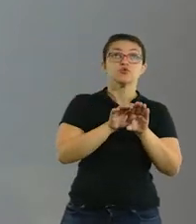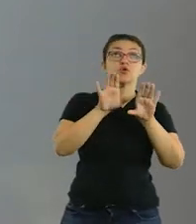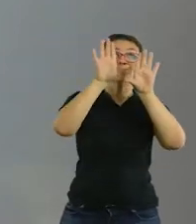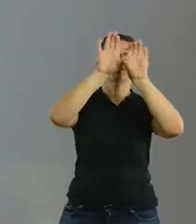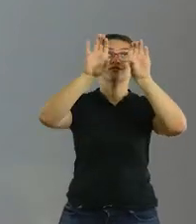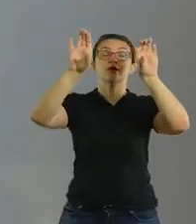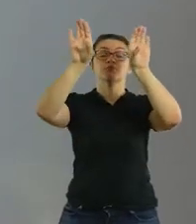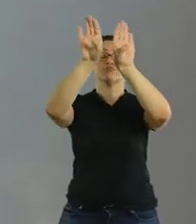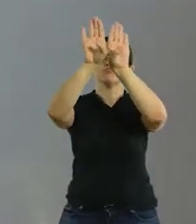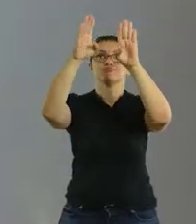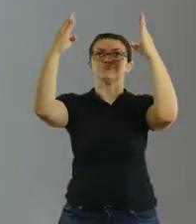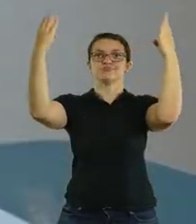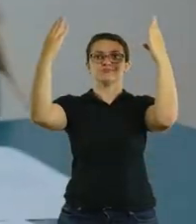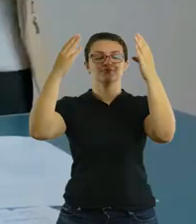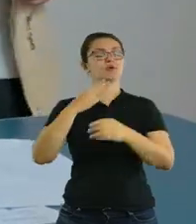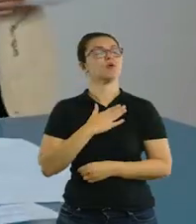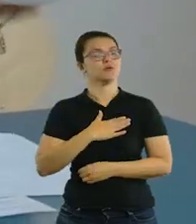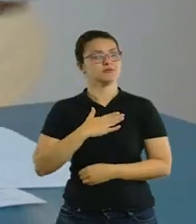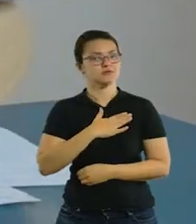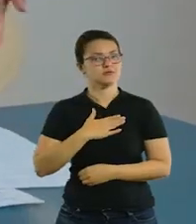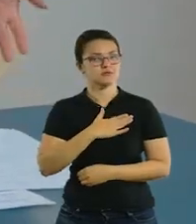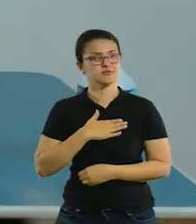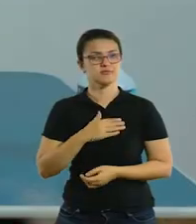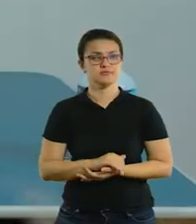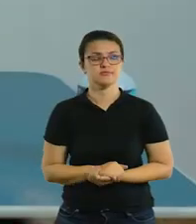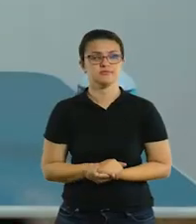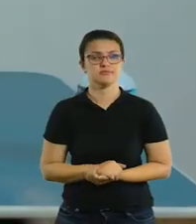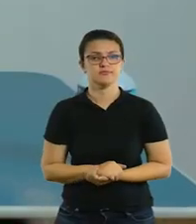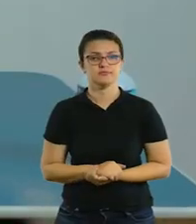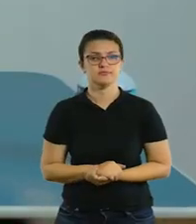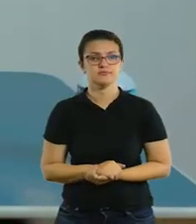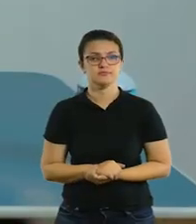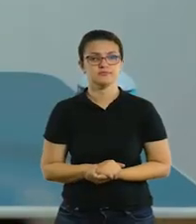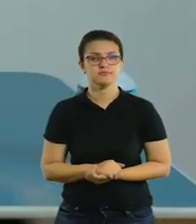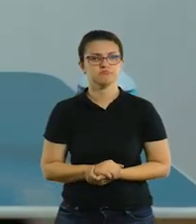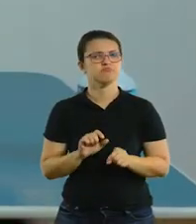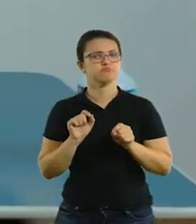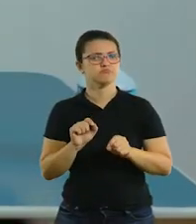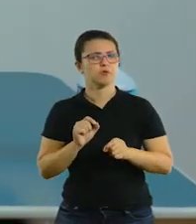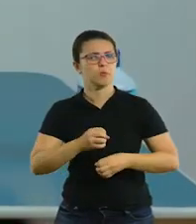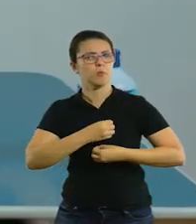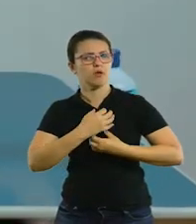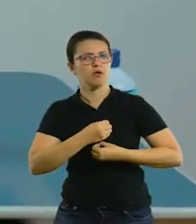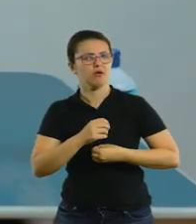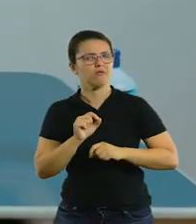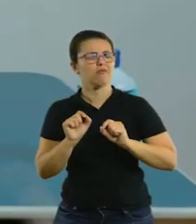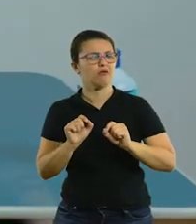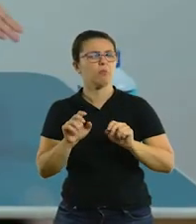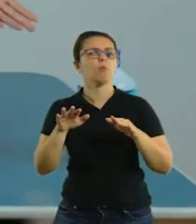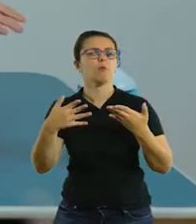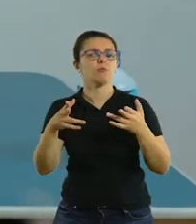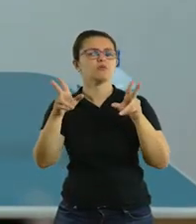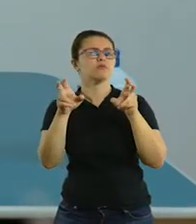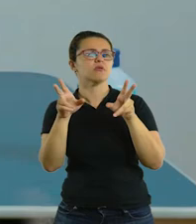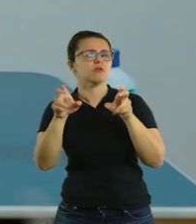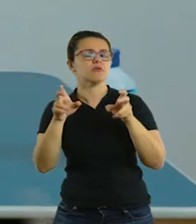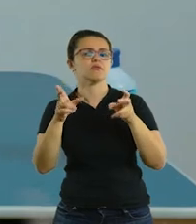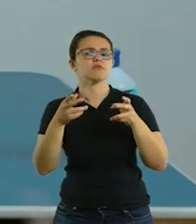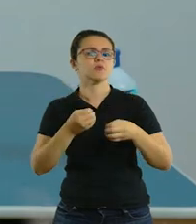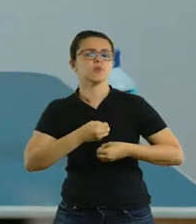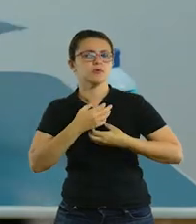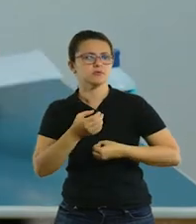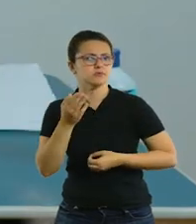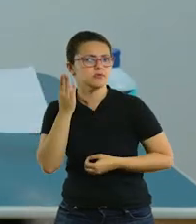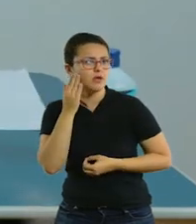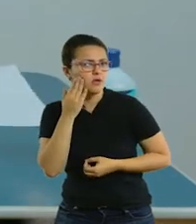céu. Gostaram? Então, de que o poema está falando, né? Qual é o assunto dele?